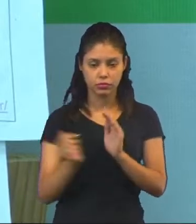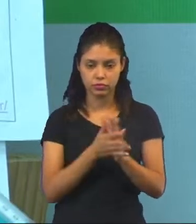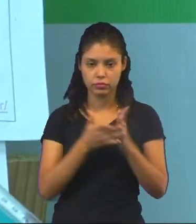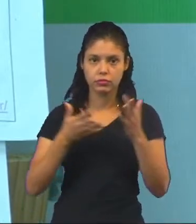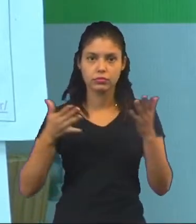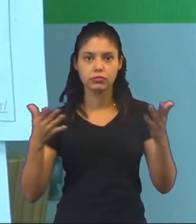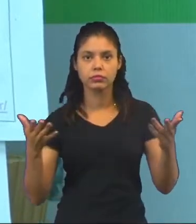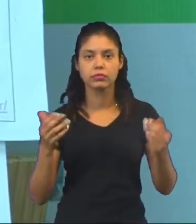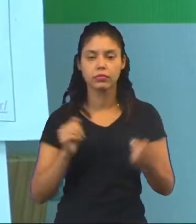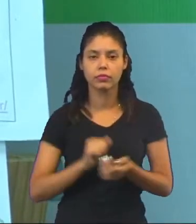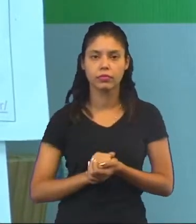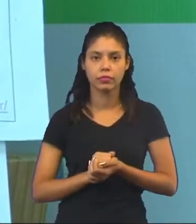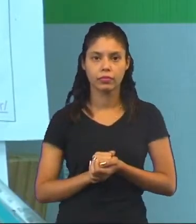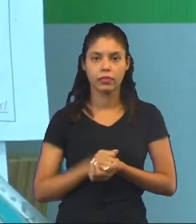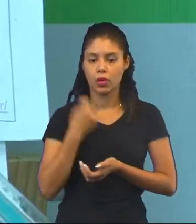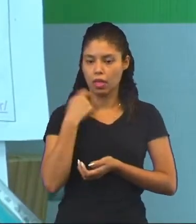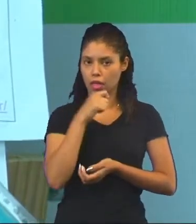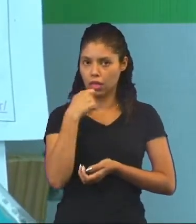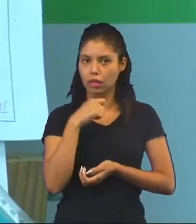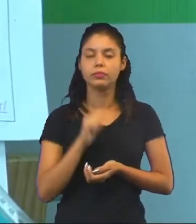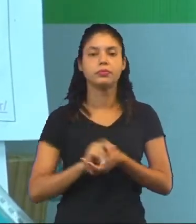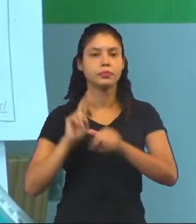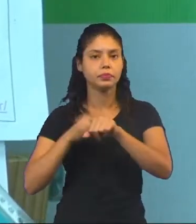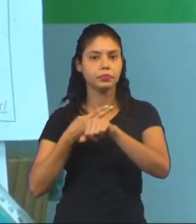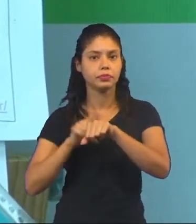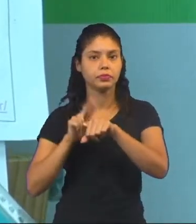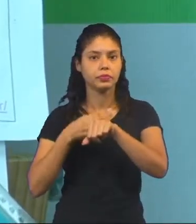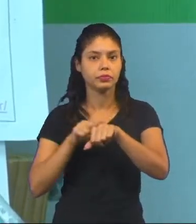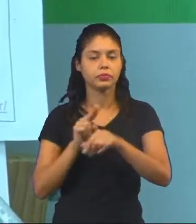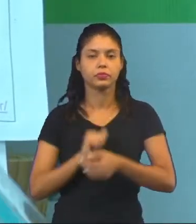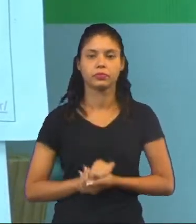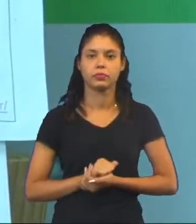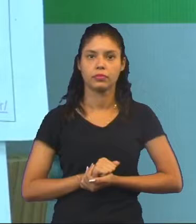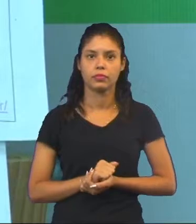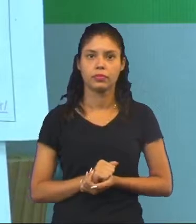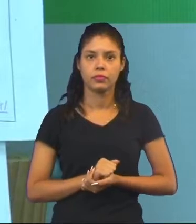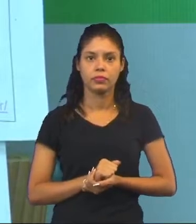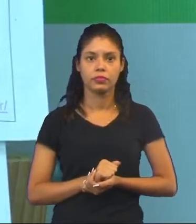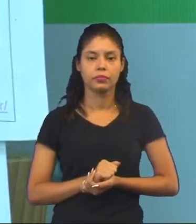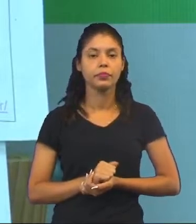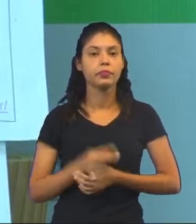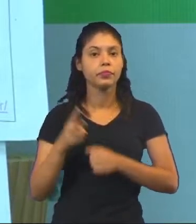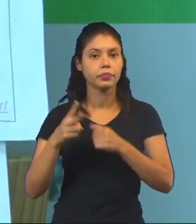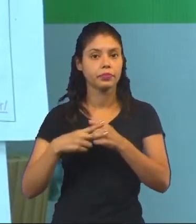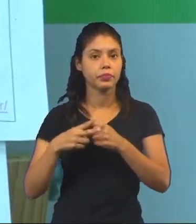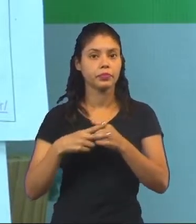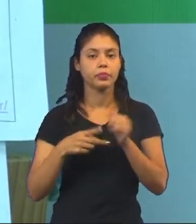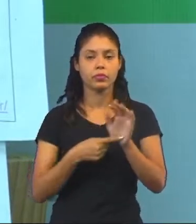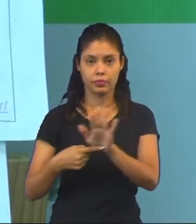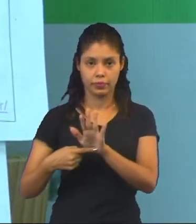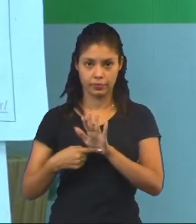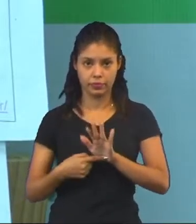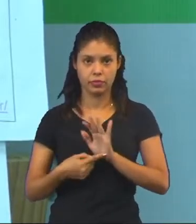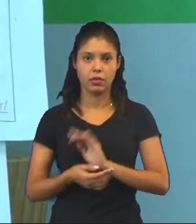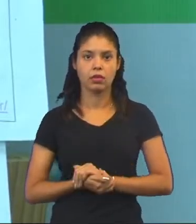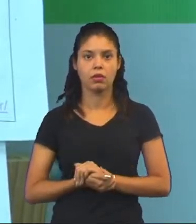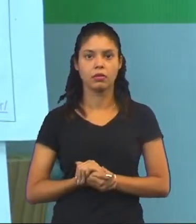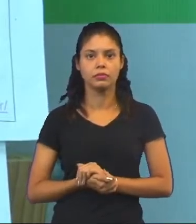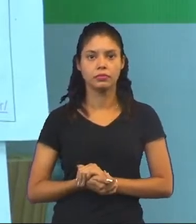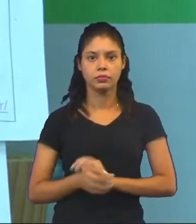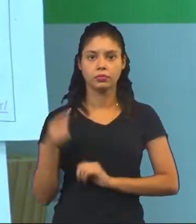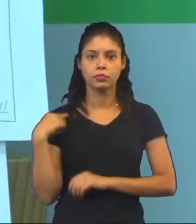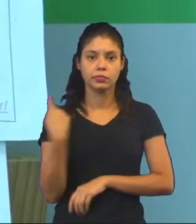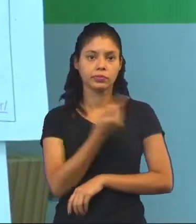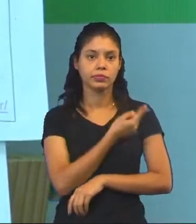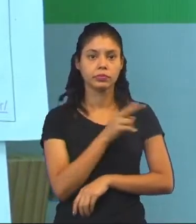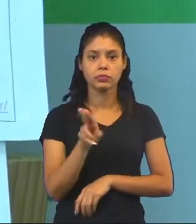maravilhoso sorvete de chocolate. Tá? Então, esses verbos em destaque é o que a gente